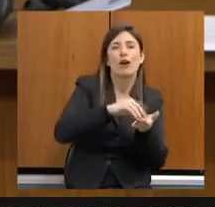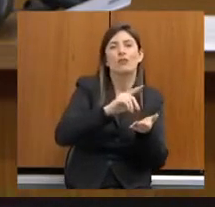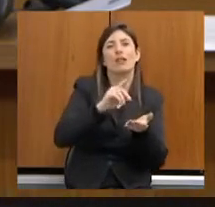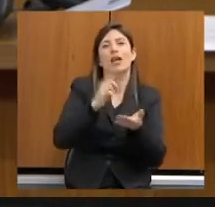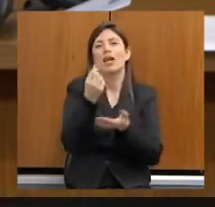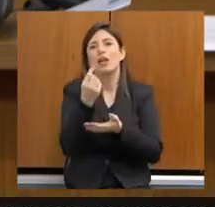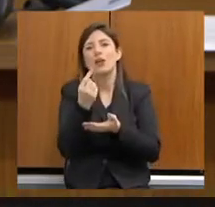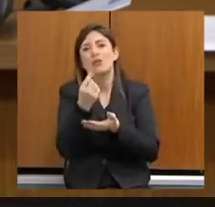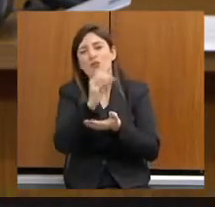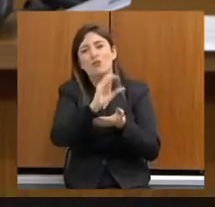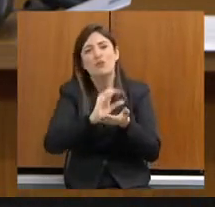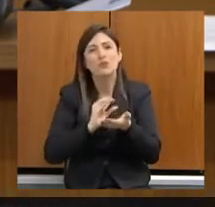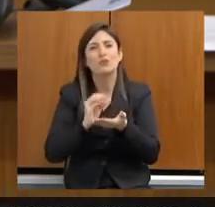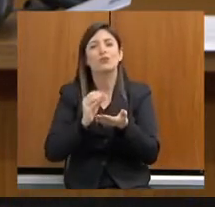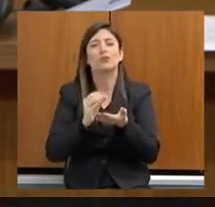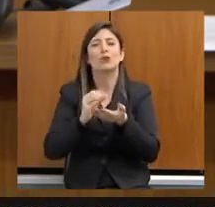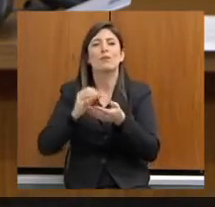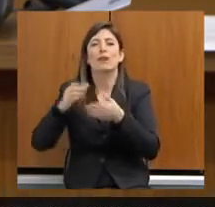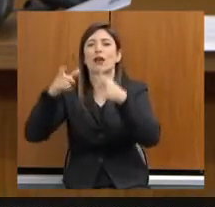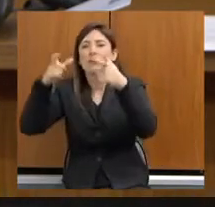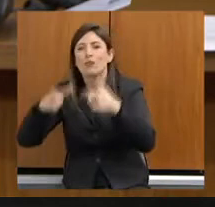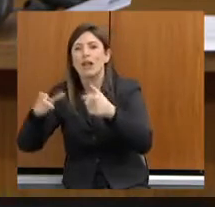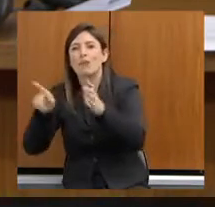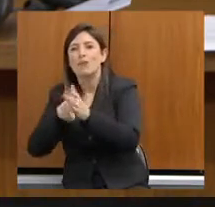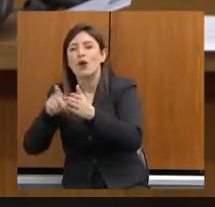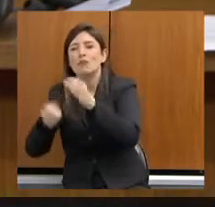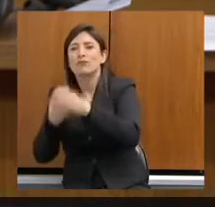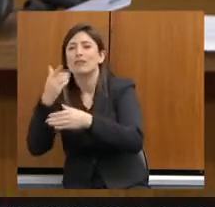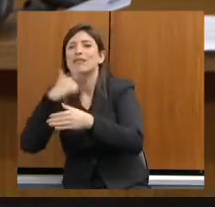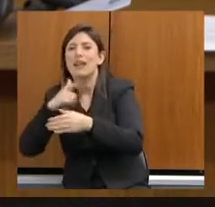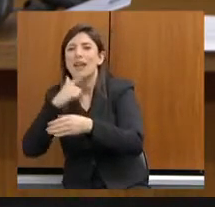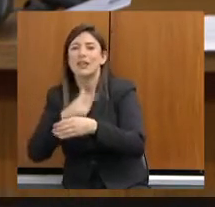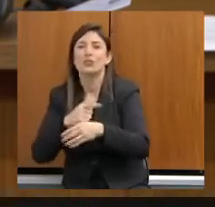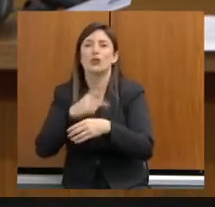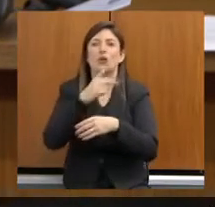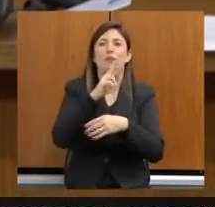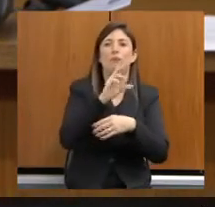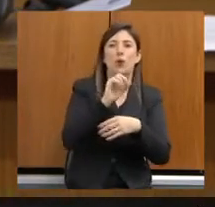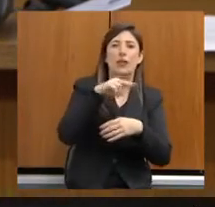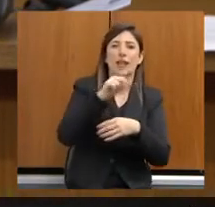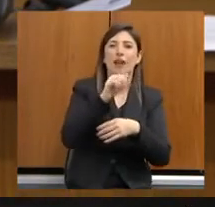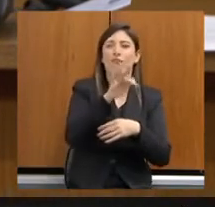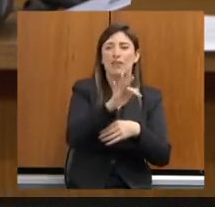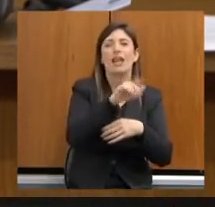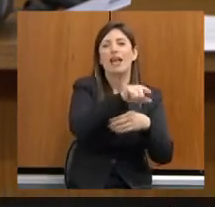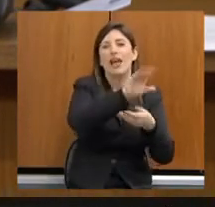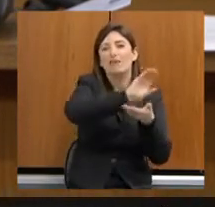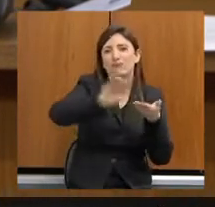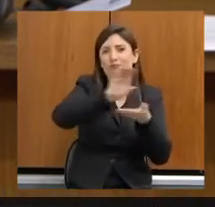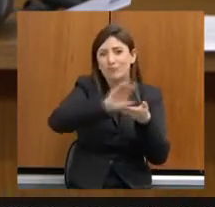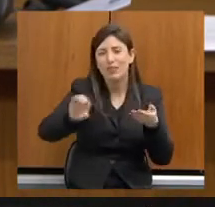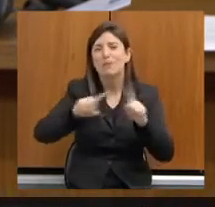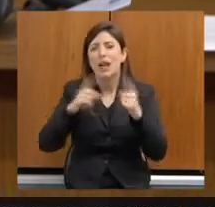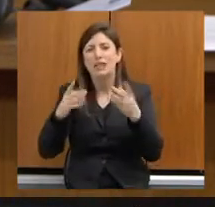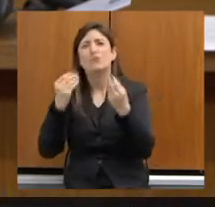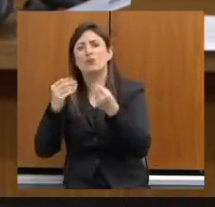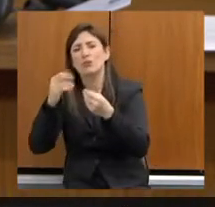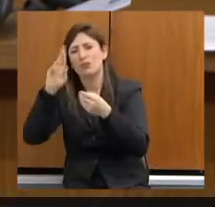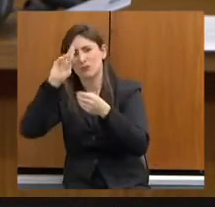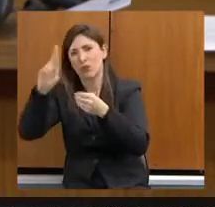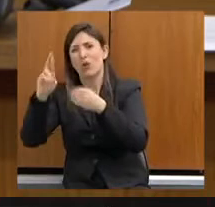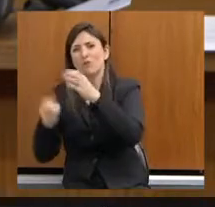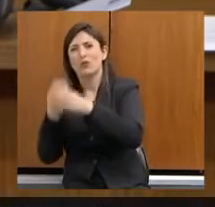Pronaf que financia da equação da queijaria os produtores reclamam muito com razão e dificuldades